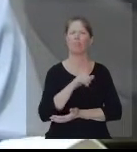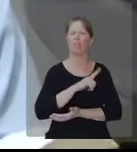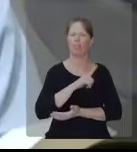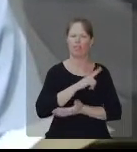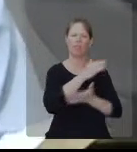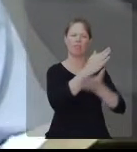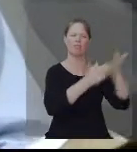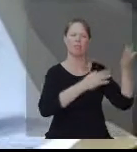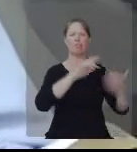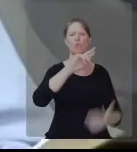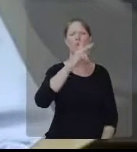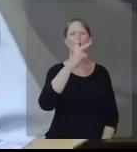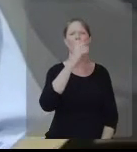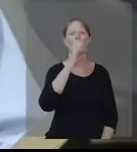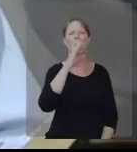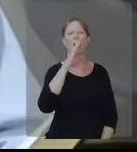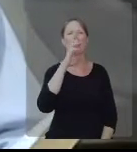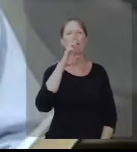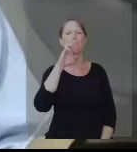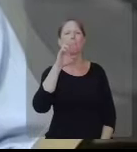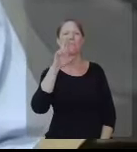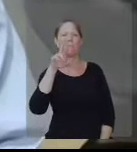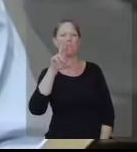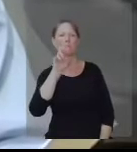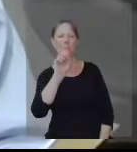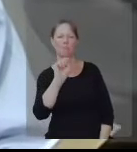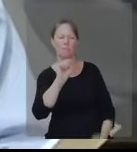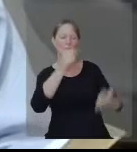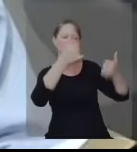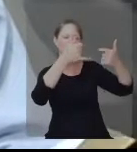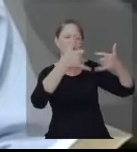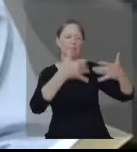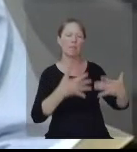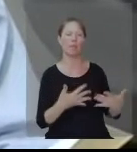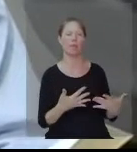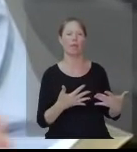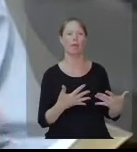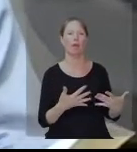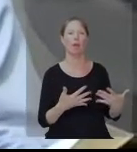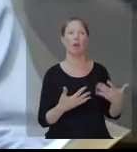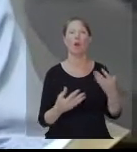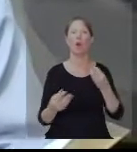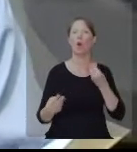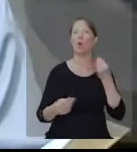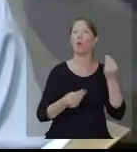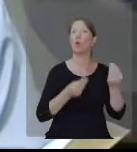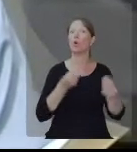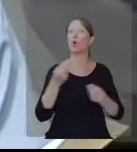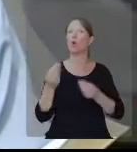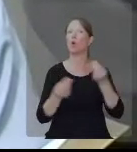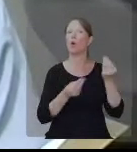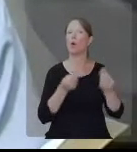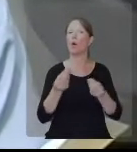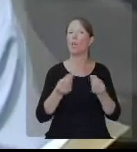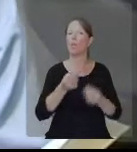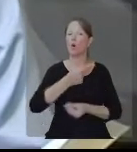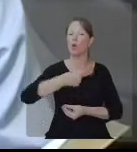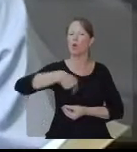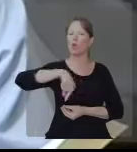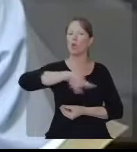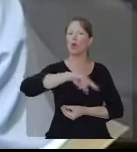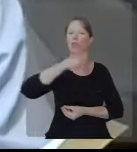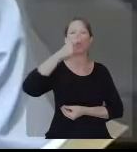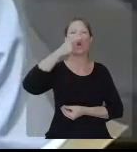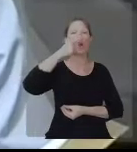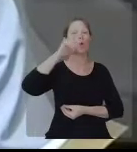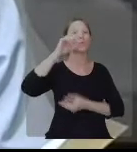no capítulo 2, no versículo 3, ali diz assim, como escaparemos nós se não